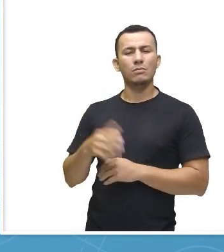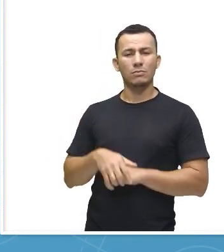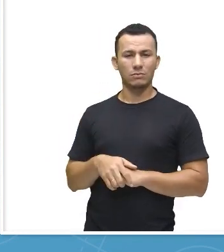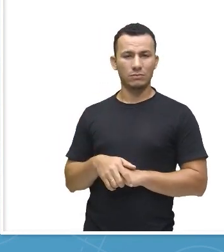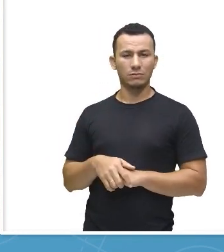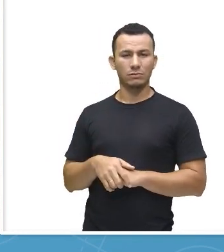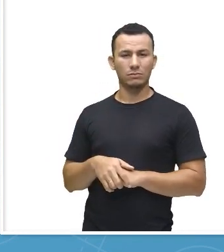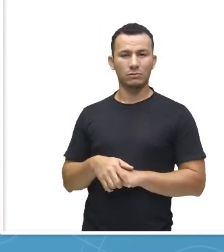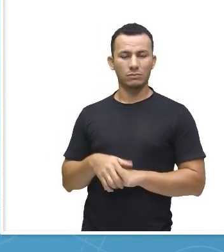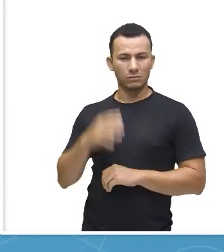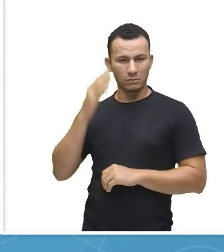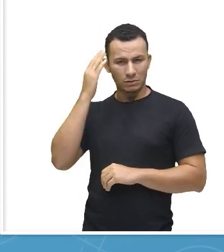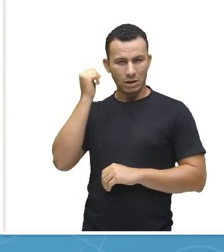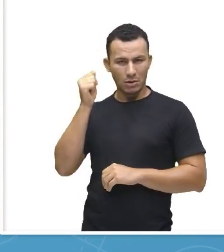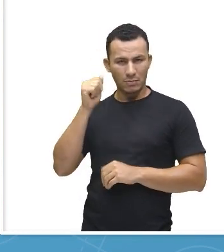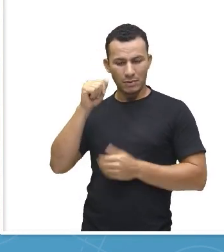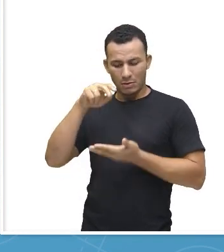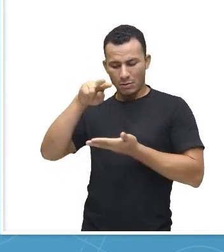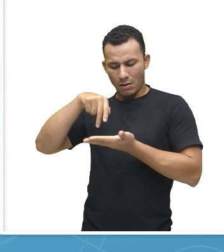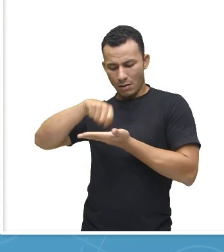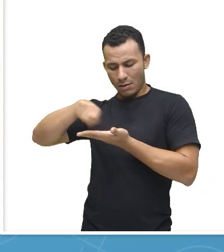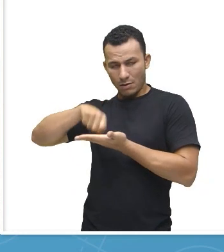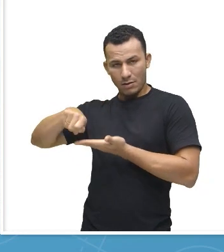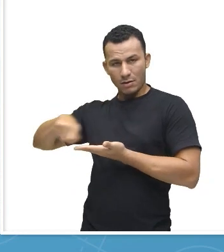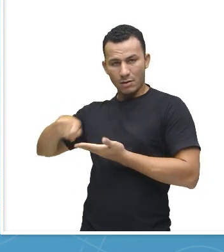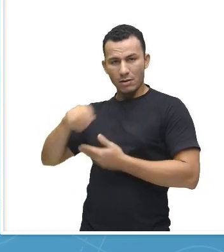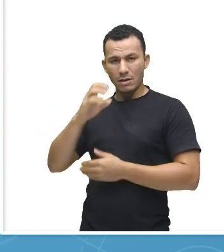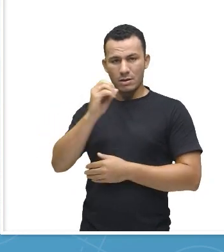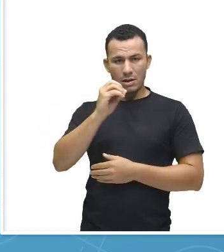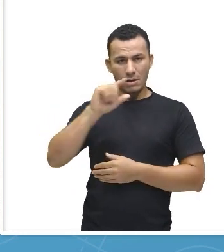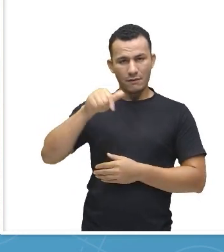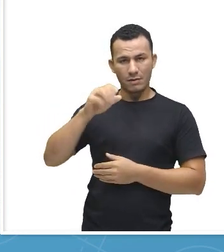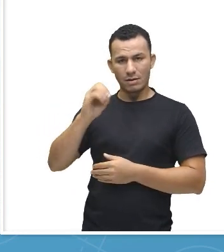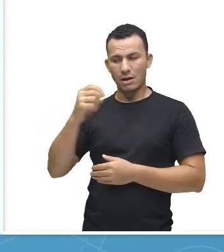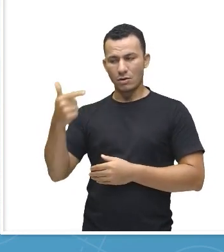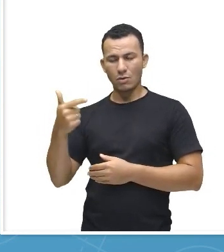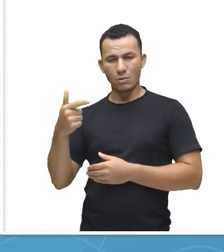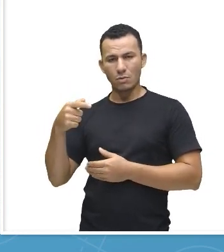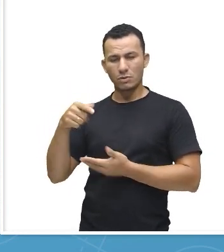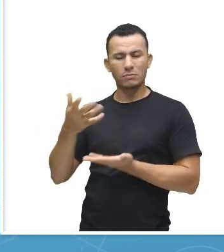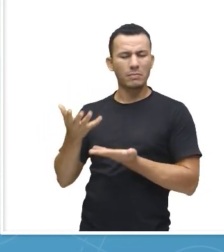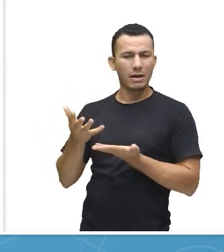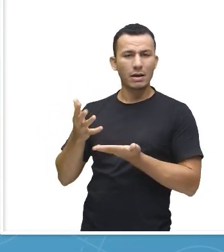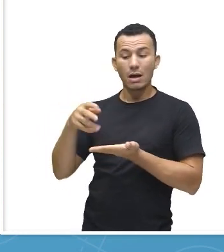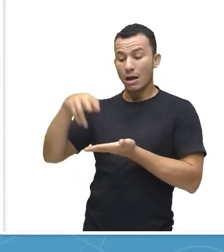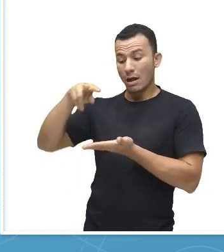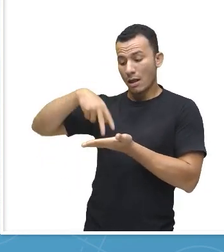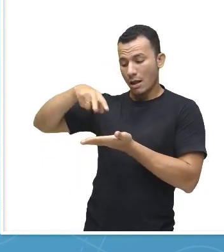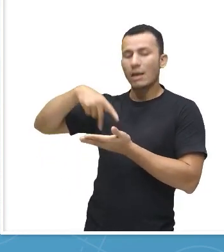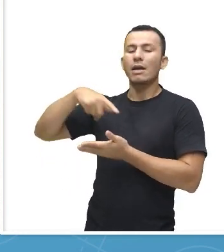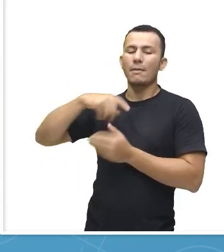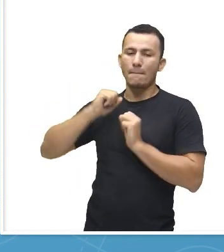sabe falar o nome dele? 0,02, professor. Exato, né? Mas também a gente pode ler